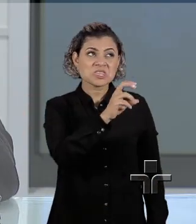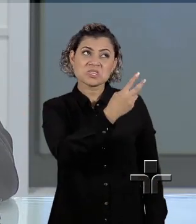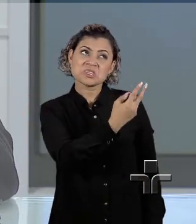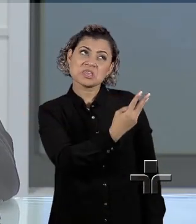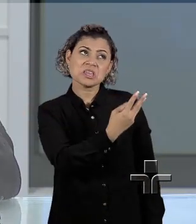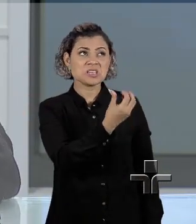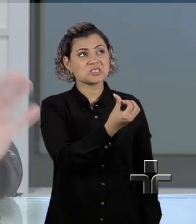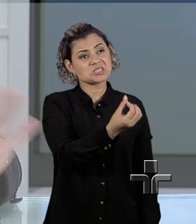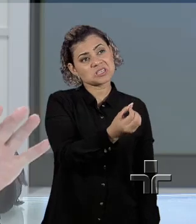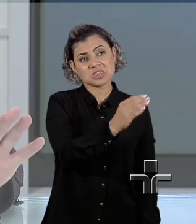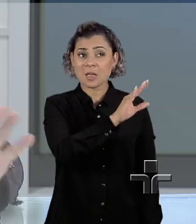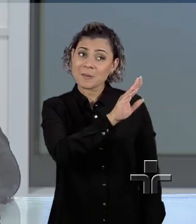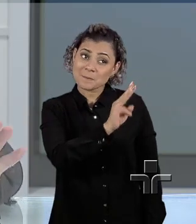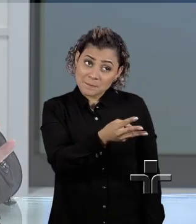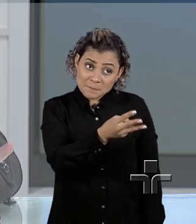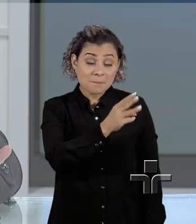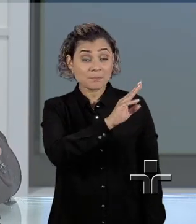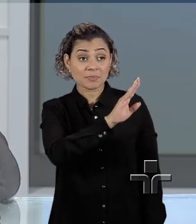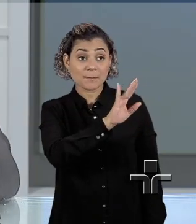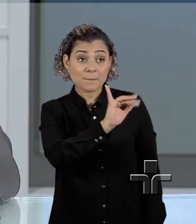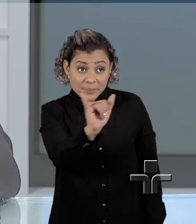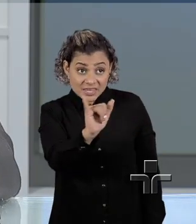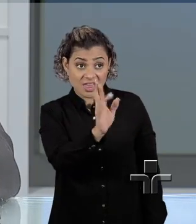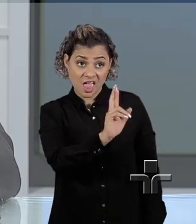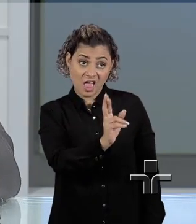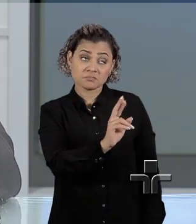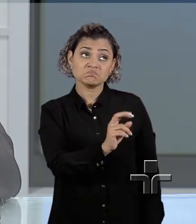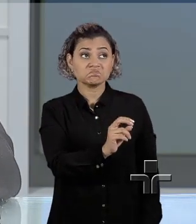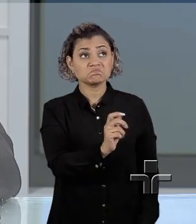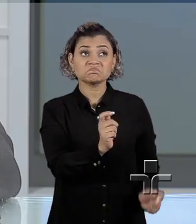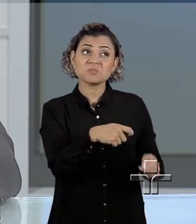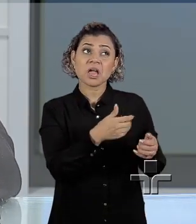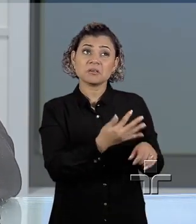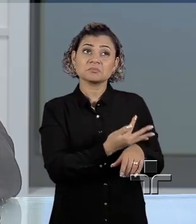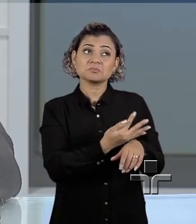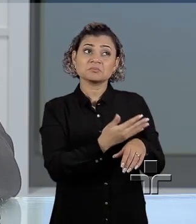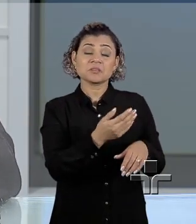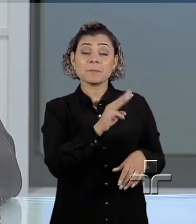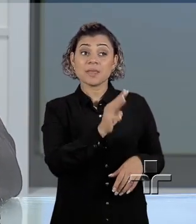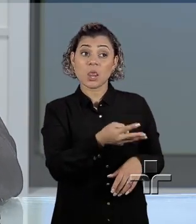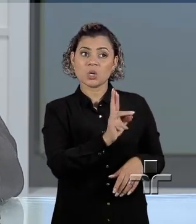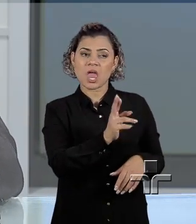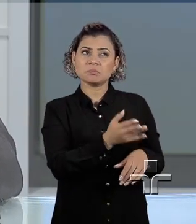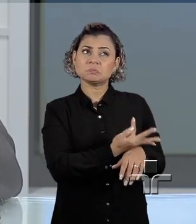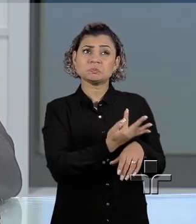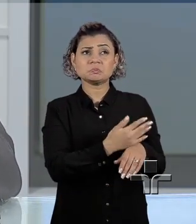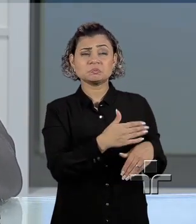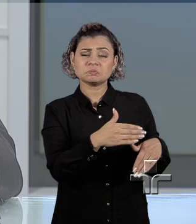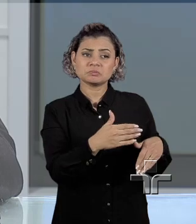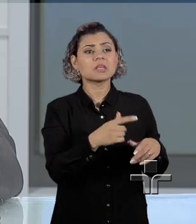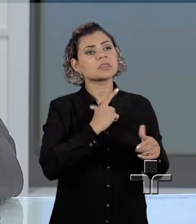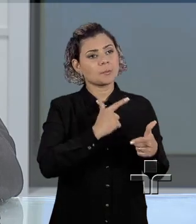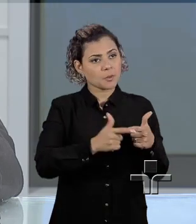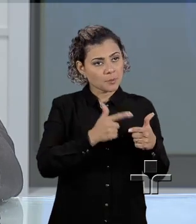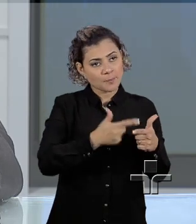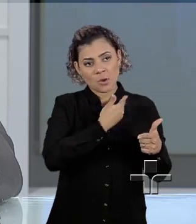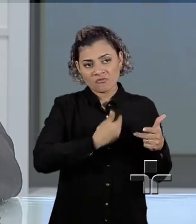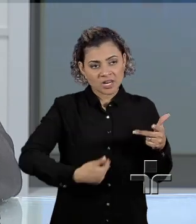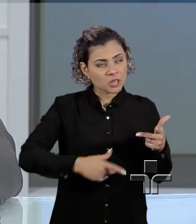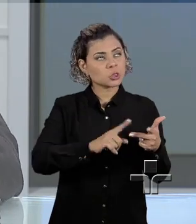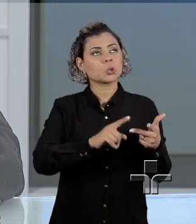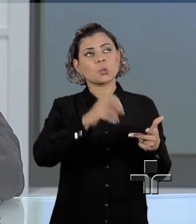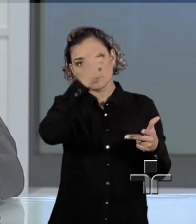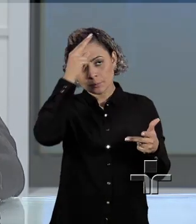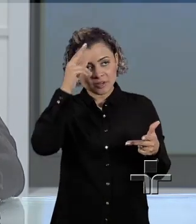360, né? Passa-se. Vai ter problemas com os governadores, com os candidatos a